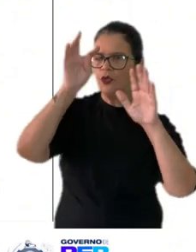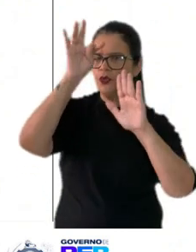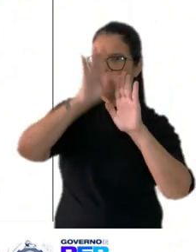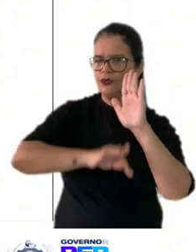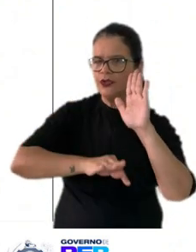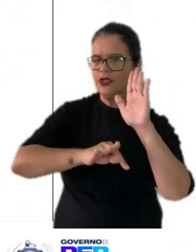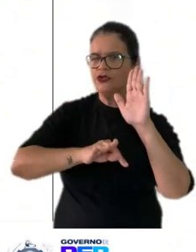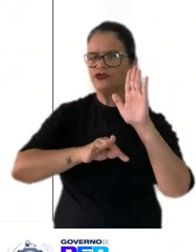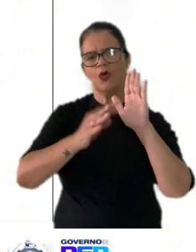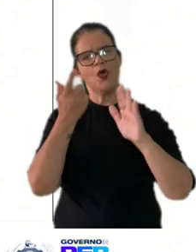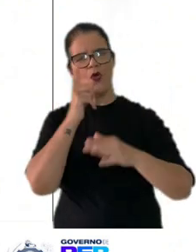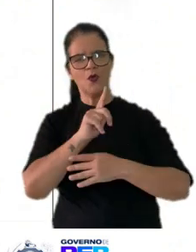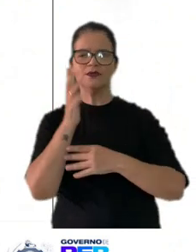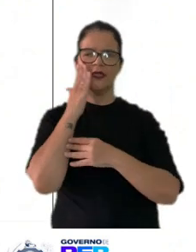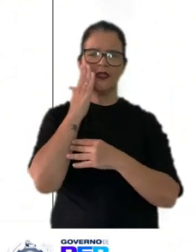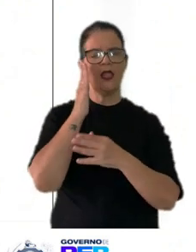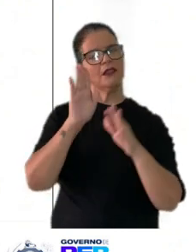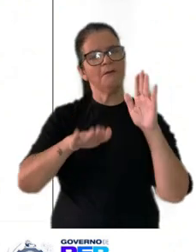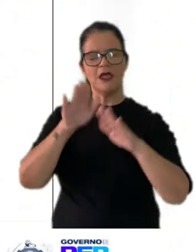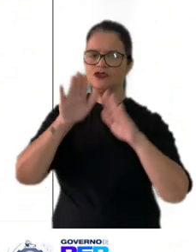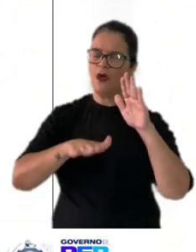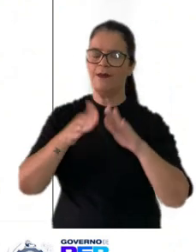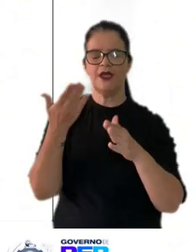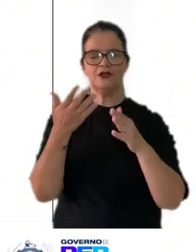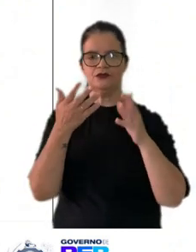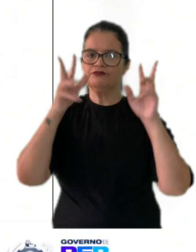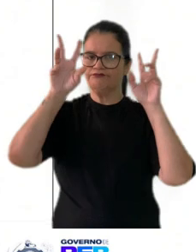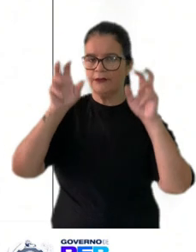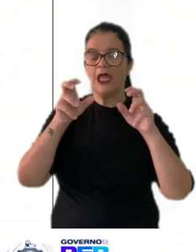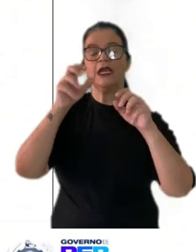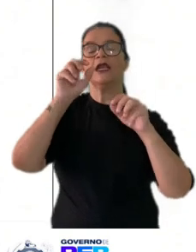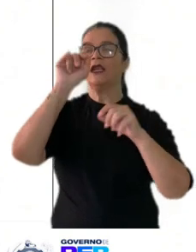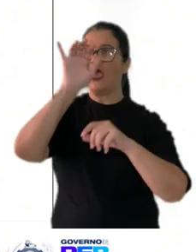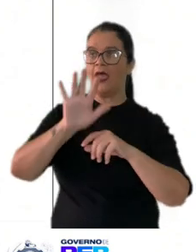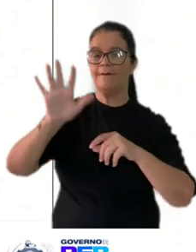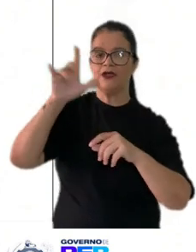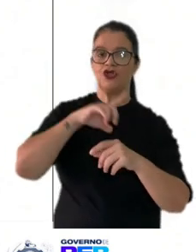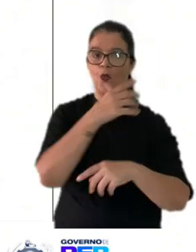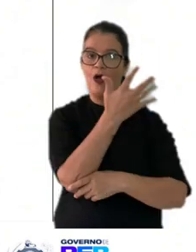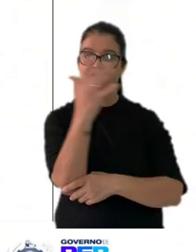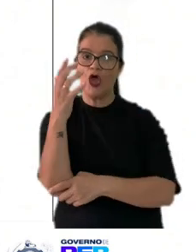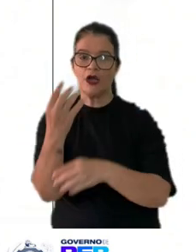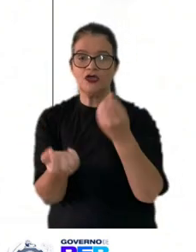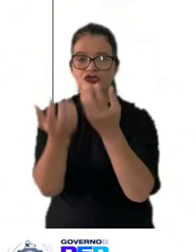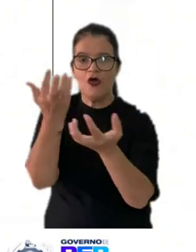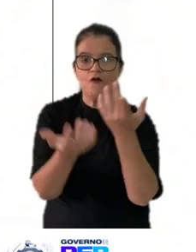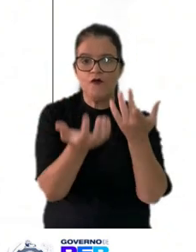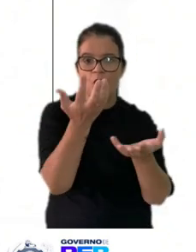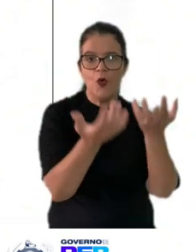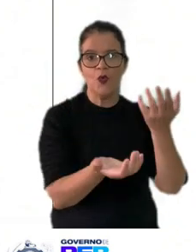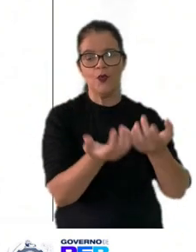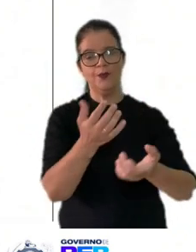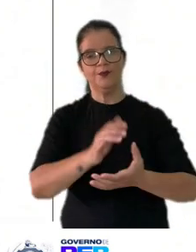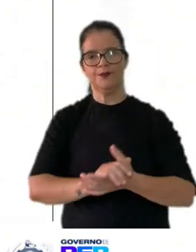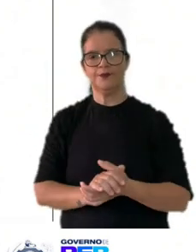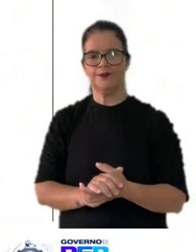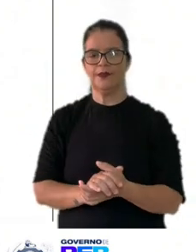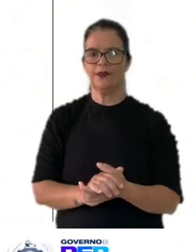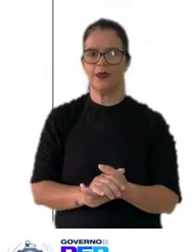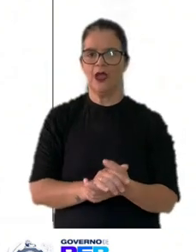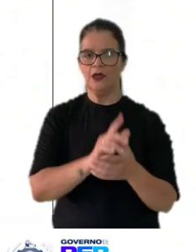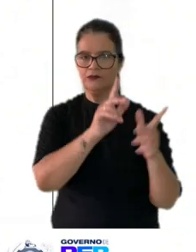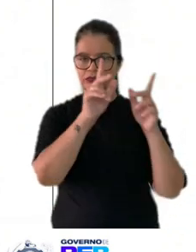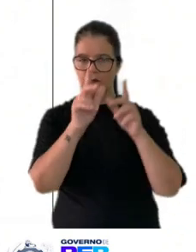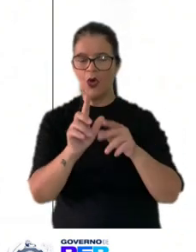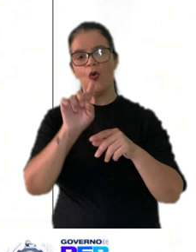entender qual é esse tema então na imagem eu tenho uma floresta pegando fogo aqui aqui eu tenho um